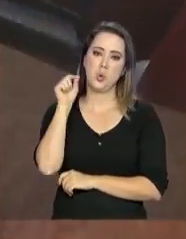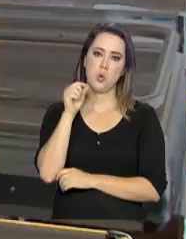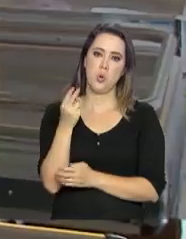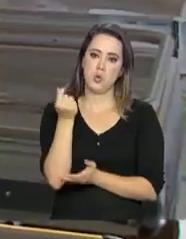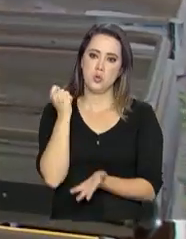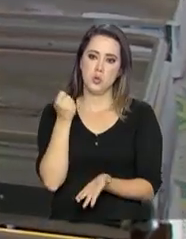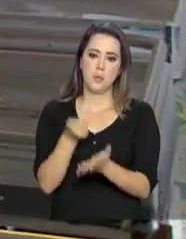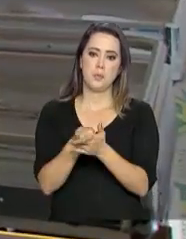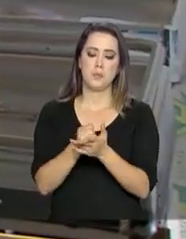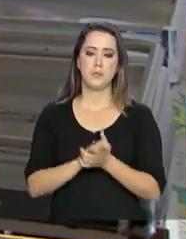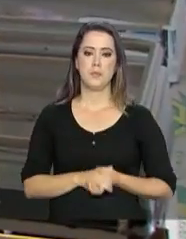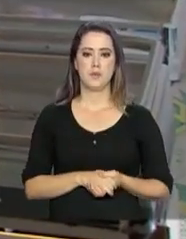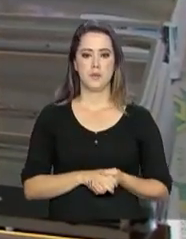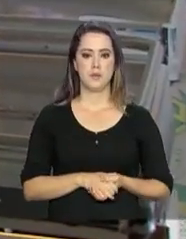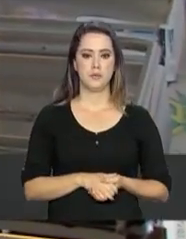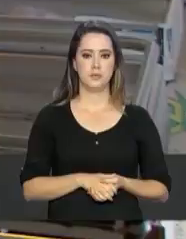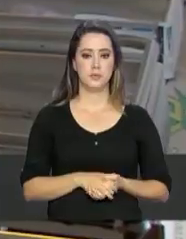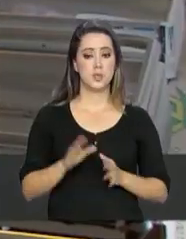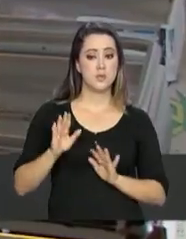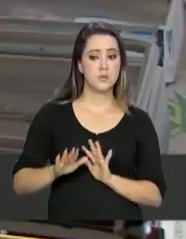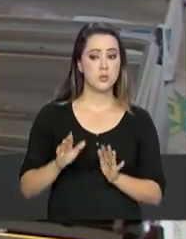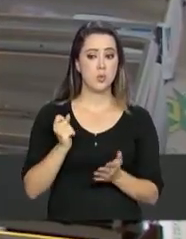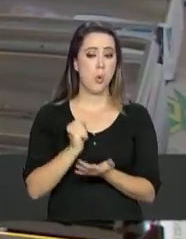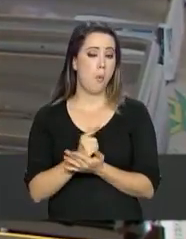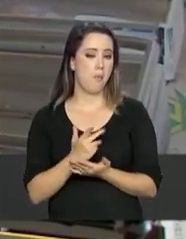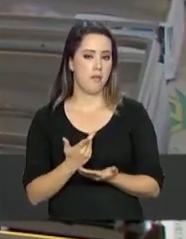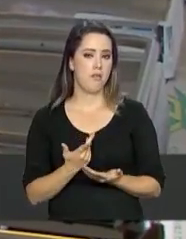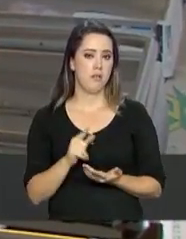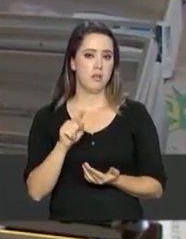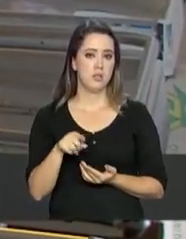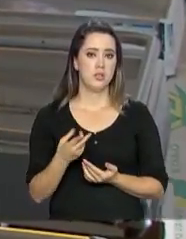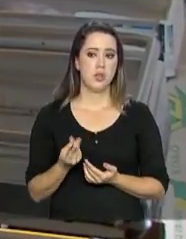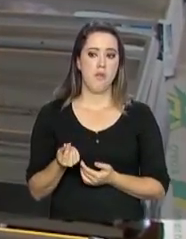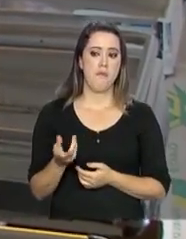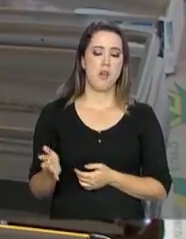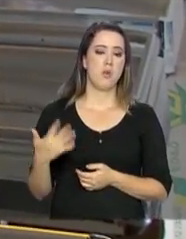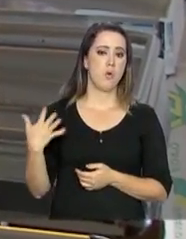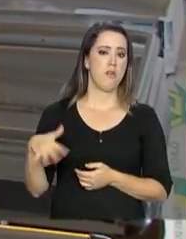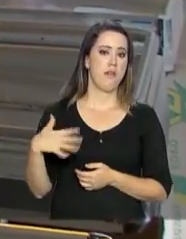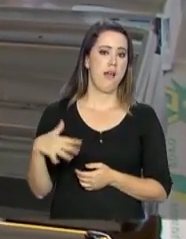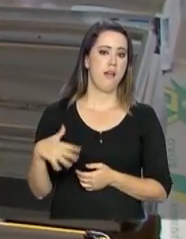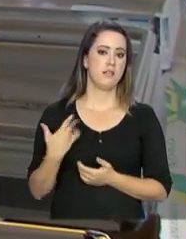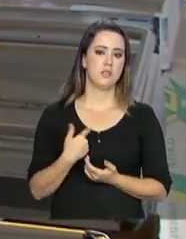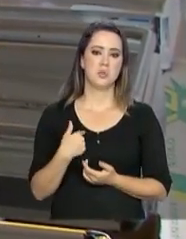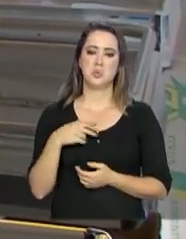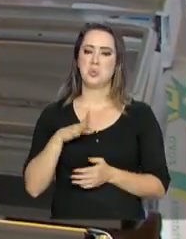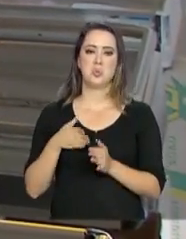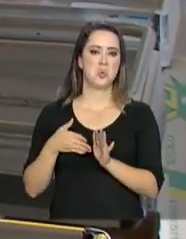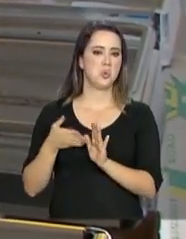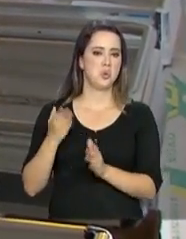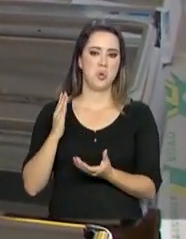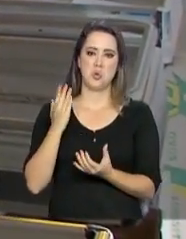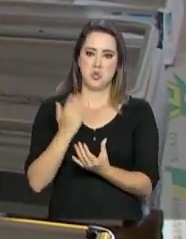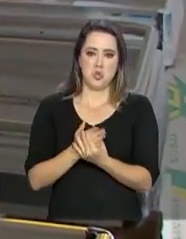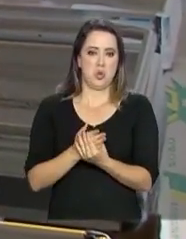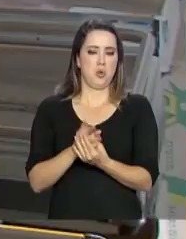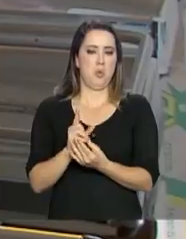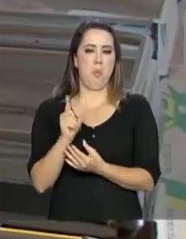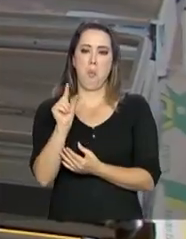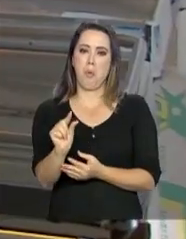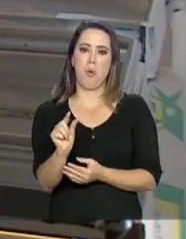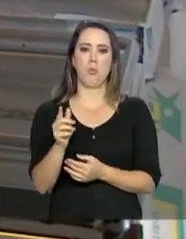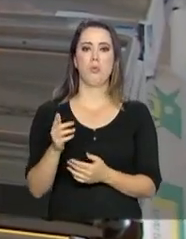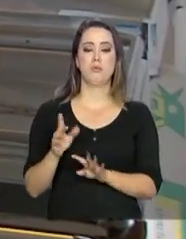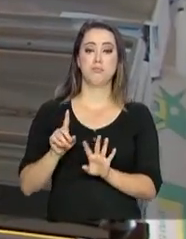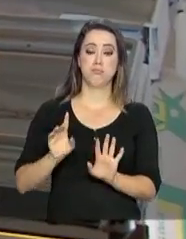espécie. Dependendo do que se vai comprar, né? Se não for muito caro, porque eu também não ando com muito dinheiro no bolso. Aí eu uso dinheiro mais